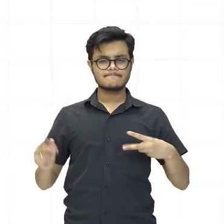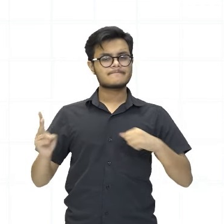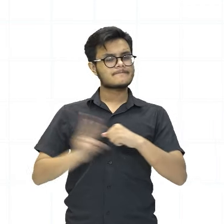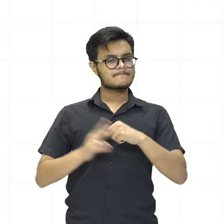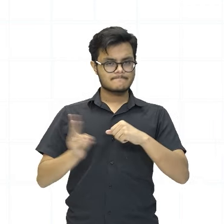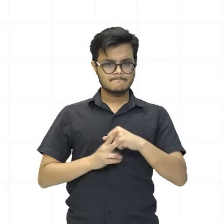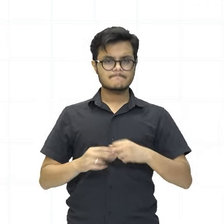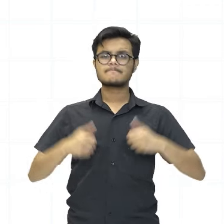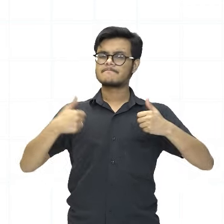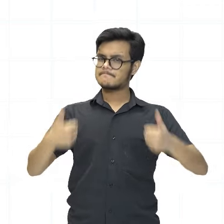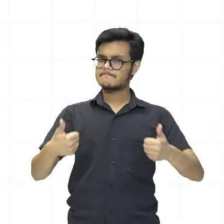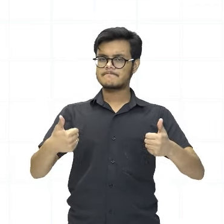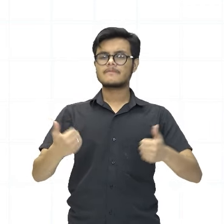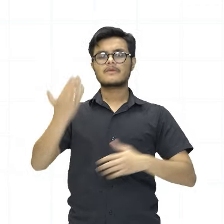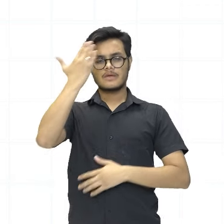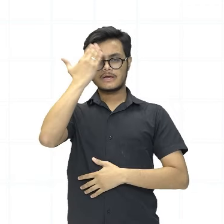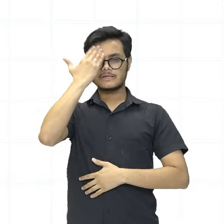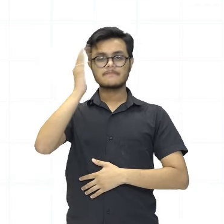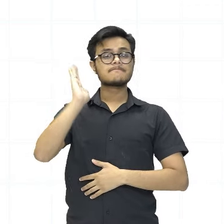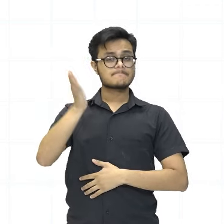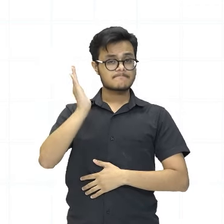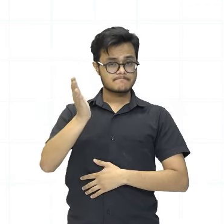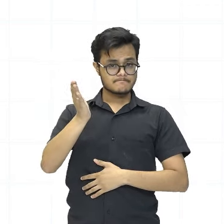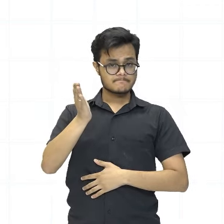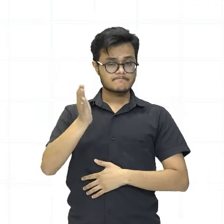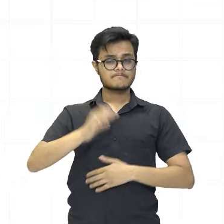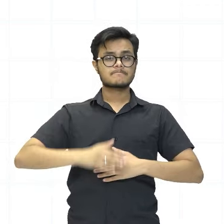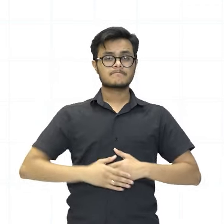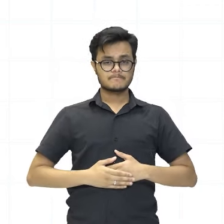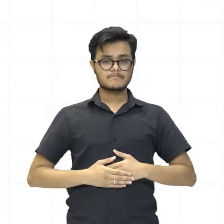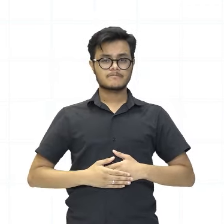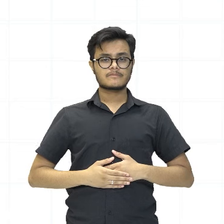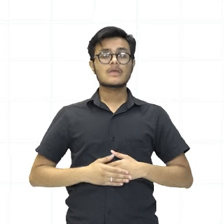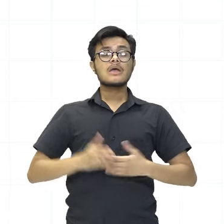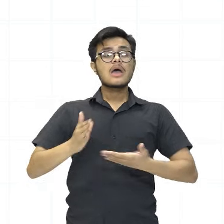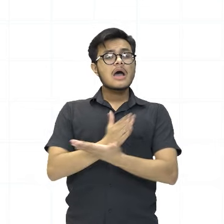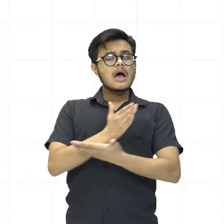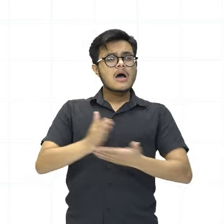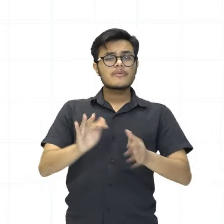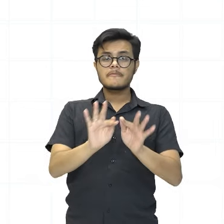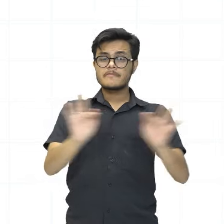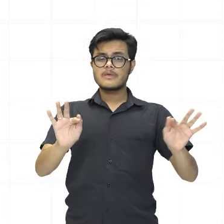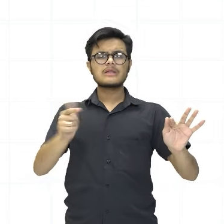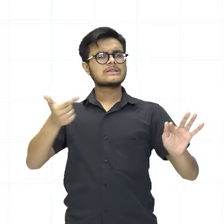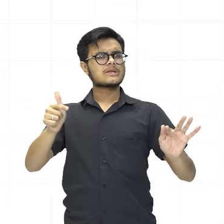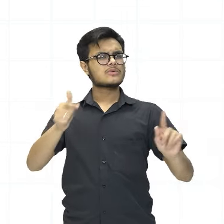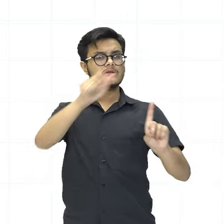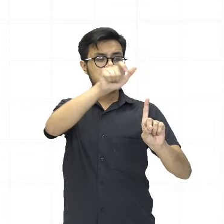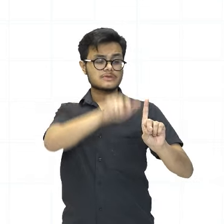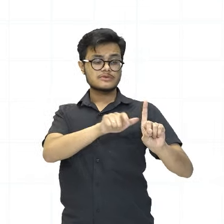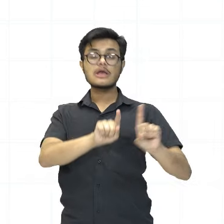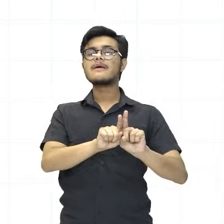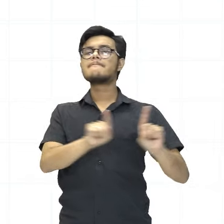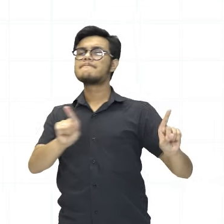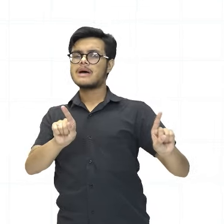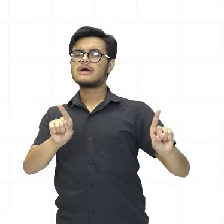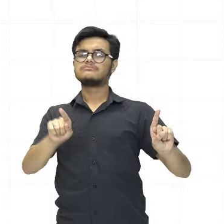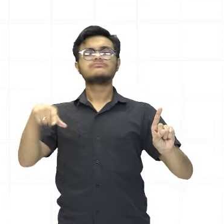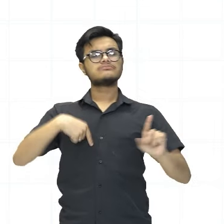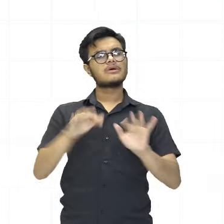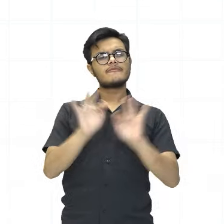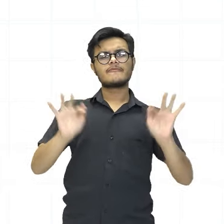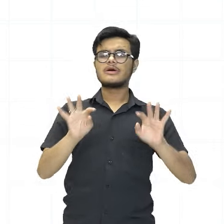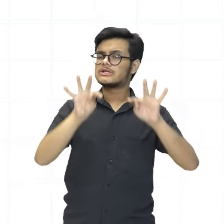vimos que é o sintagma nominal ou sujeito a algumas orações que não tem sujeito porém de maneira geral a